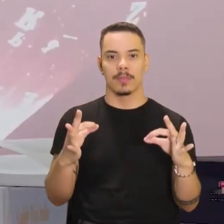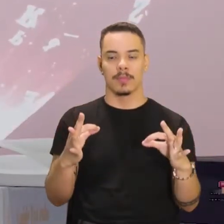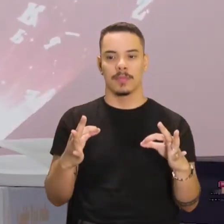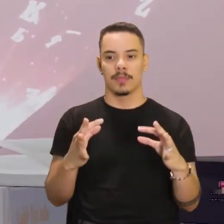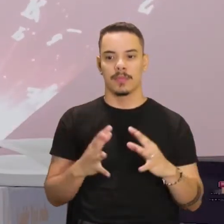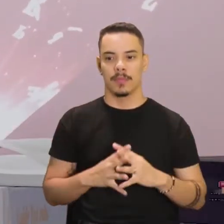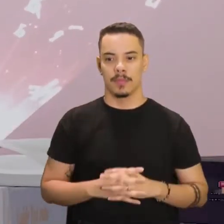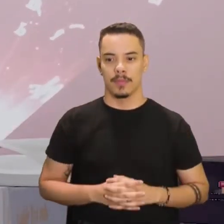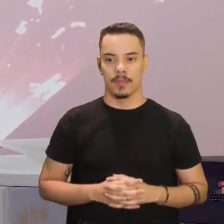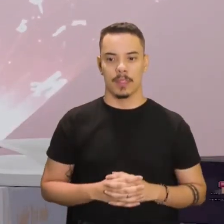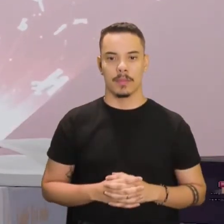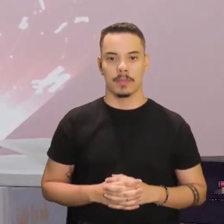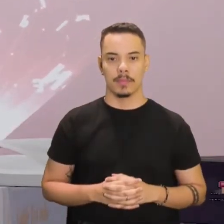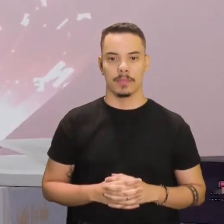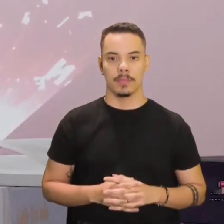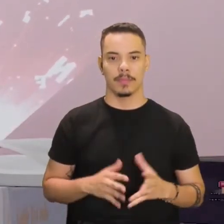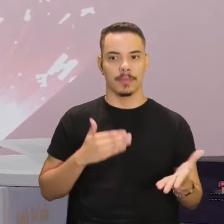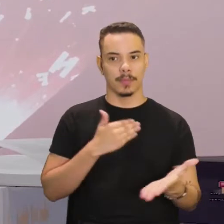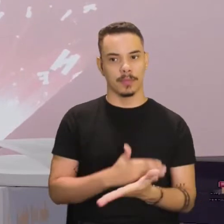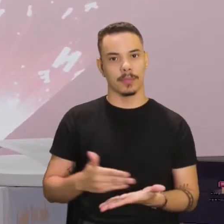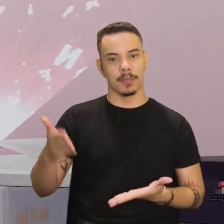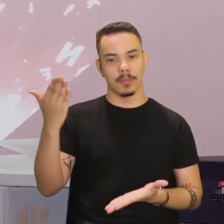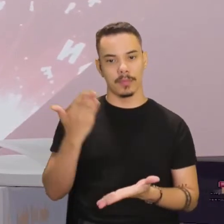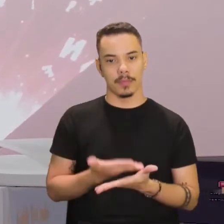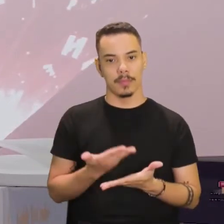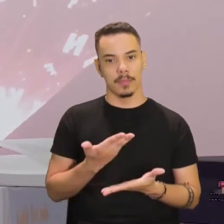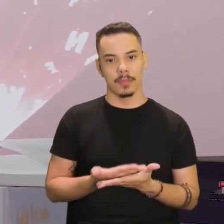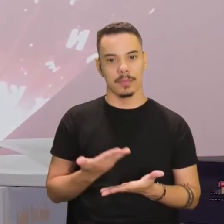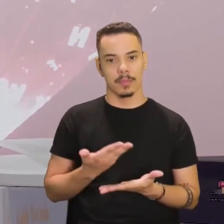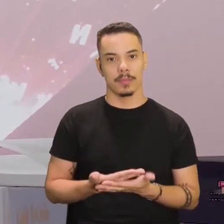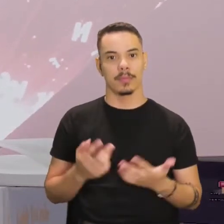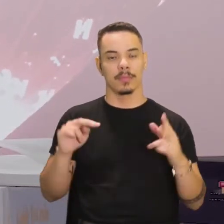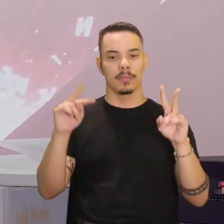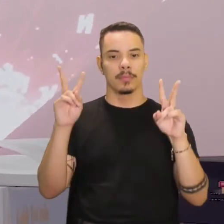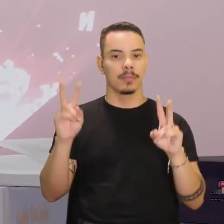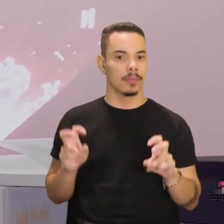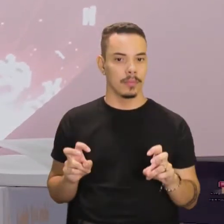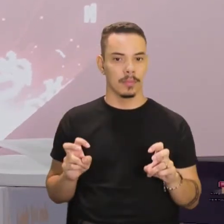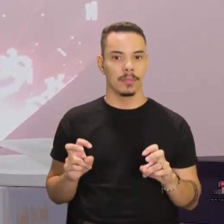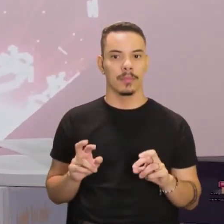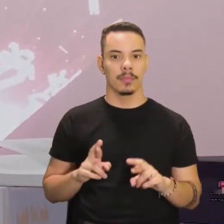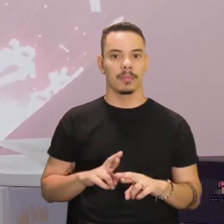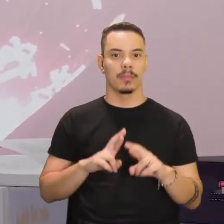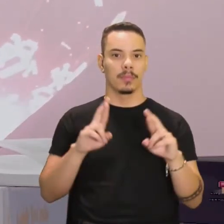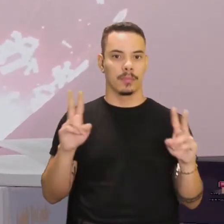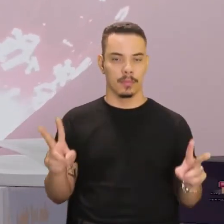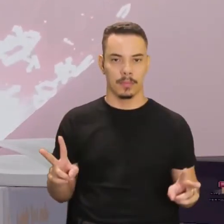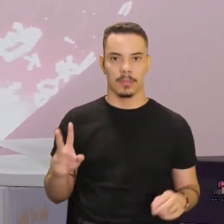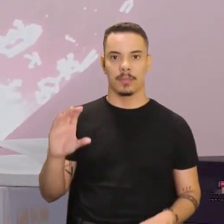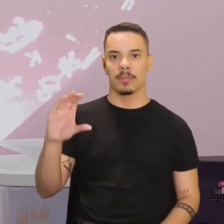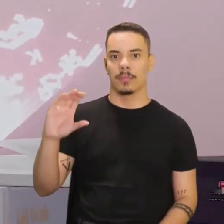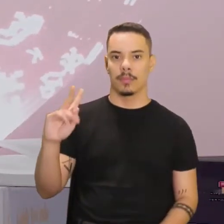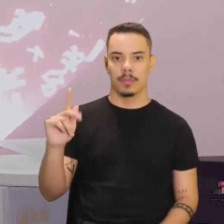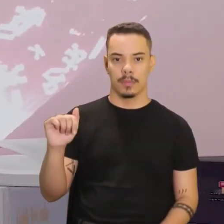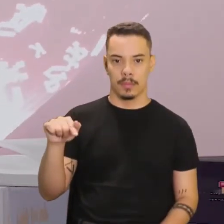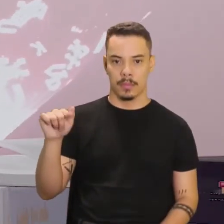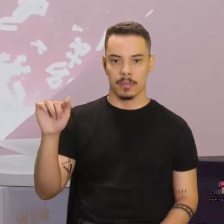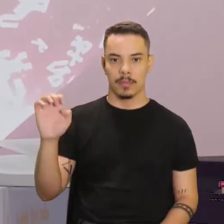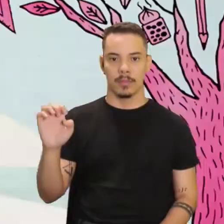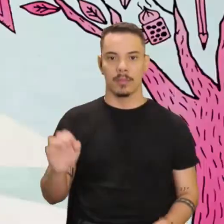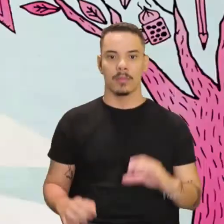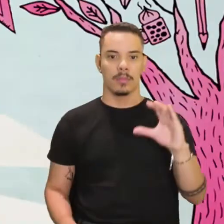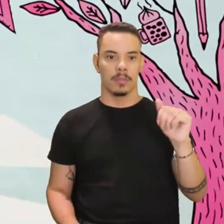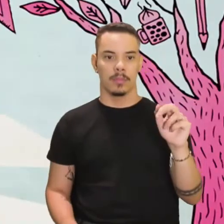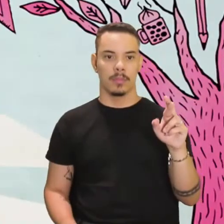vamos lá iniciando a nossa aula sobre o que a diferença entre charge e cartão